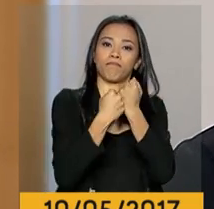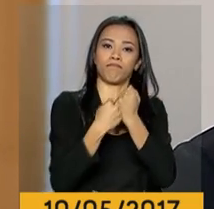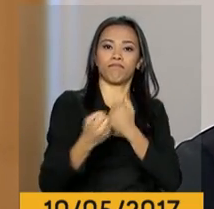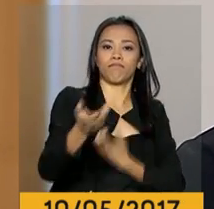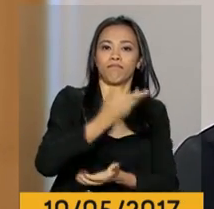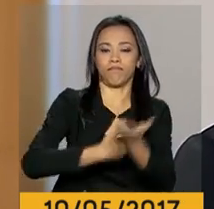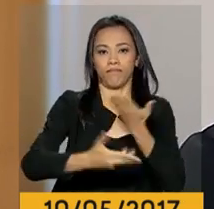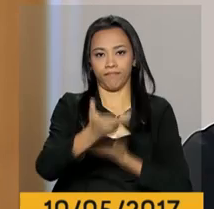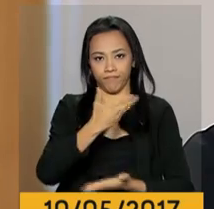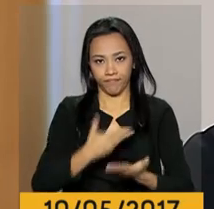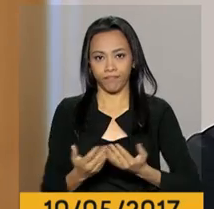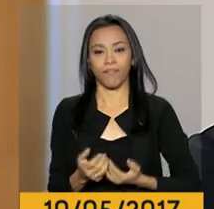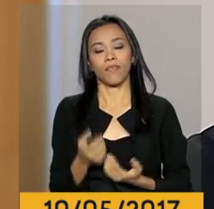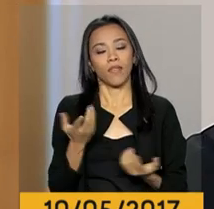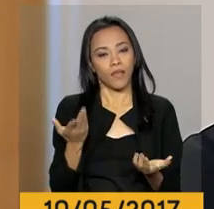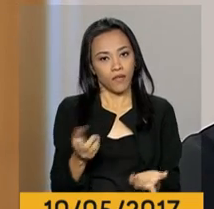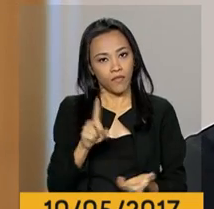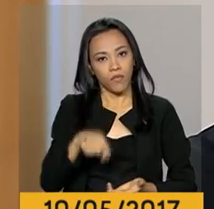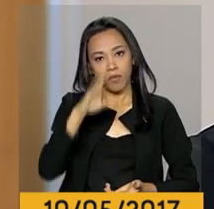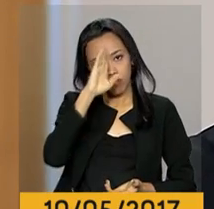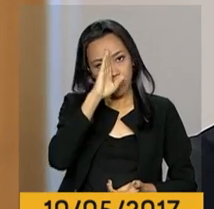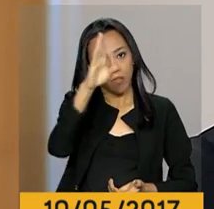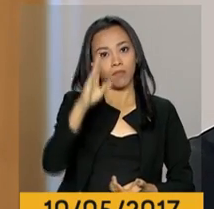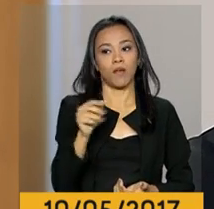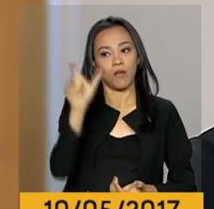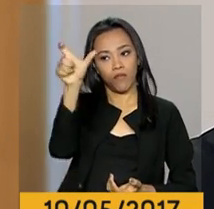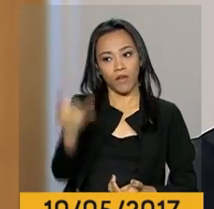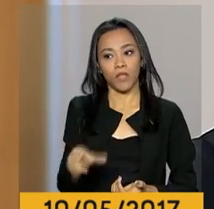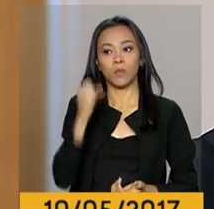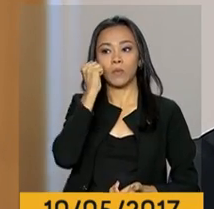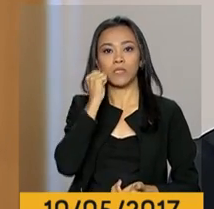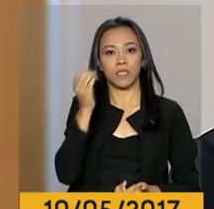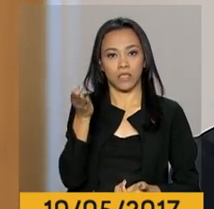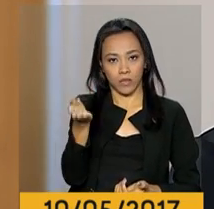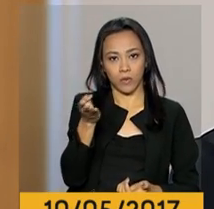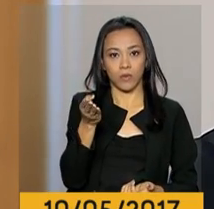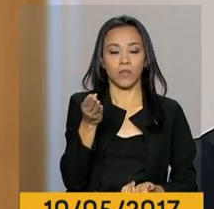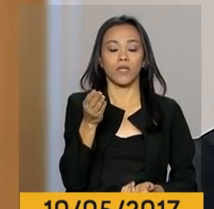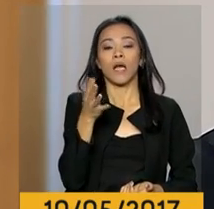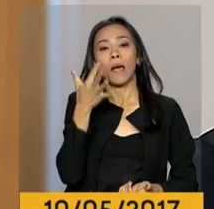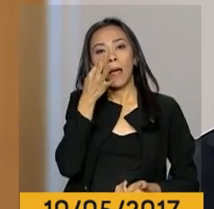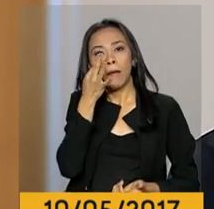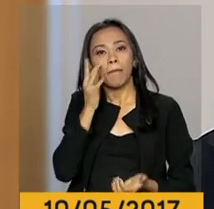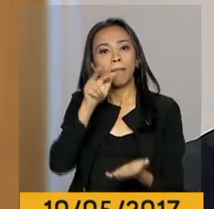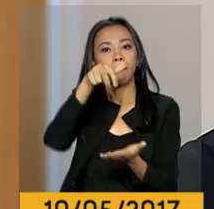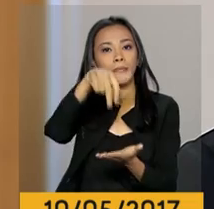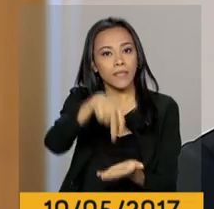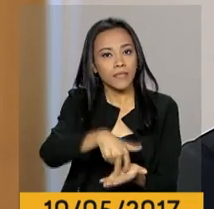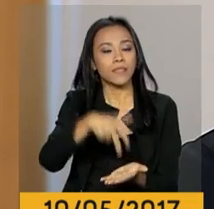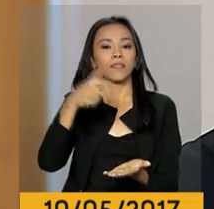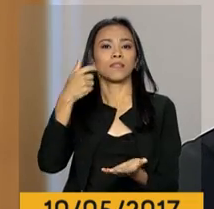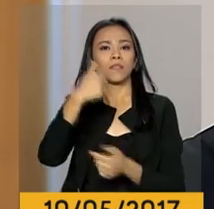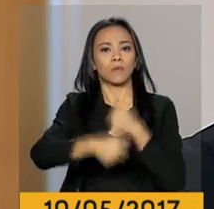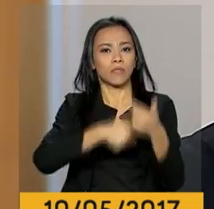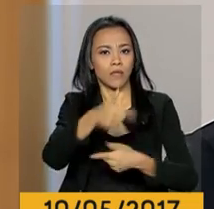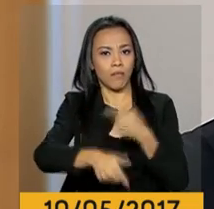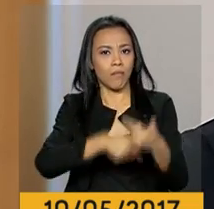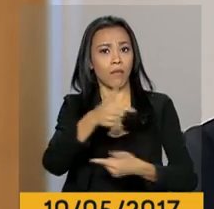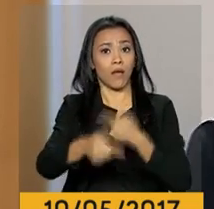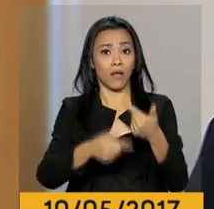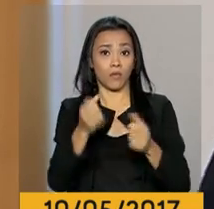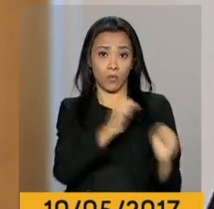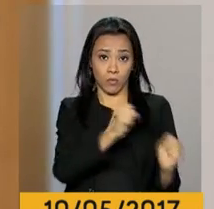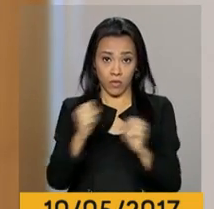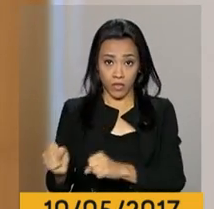foi fundamental Senador Wellington eh a presença e o trabalho feito pelo Legislativo mas que não